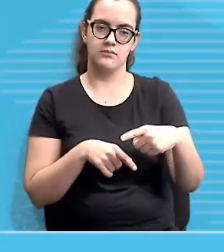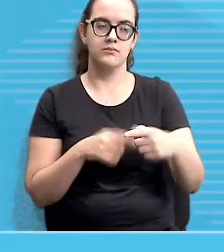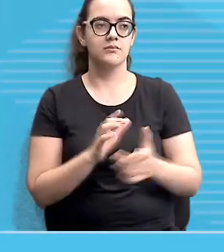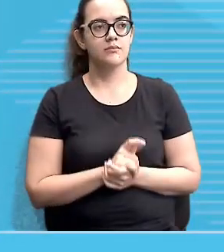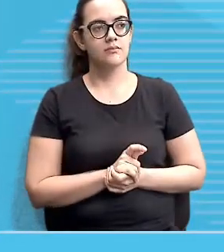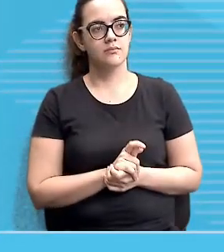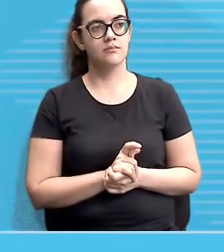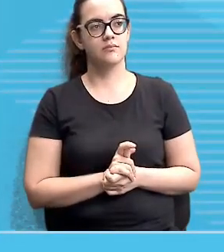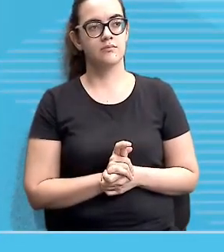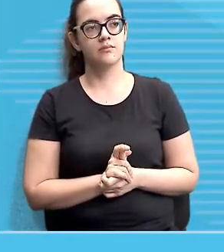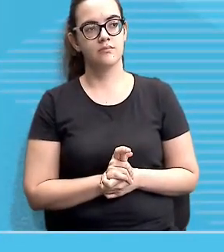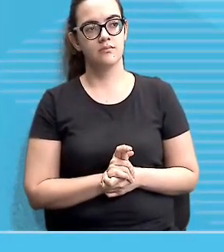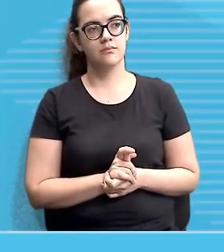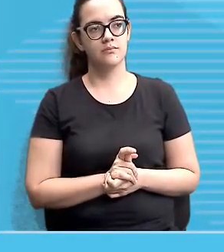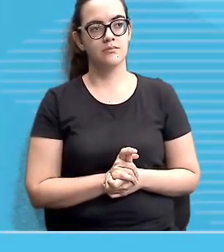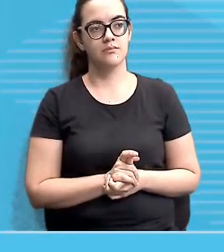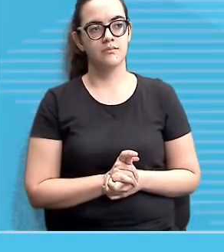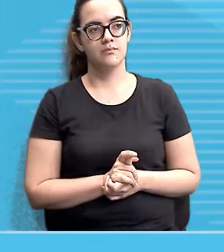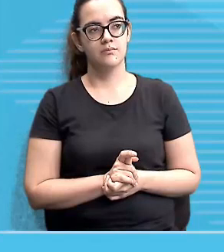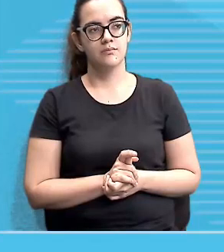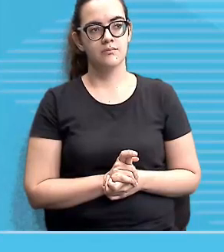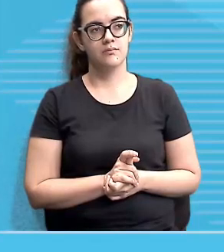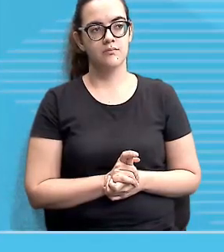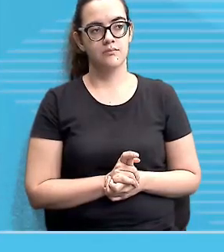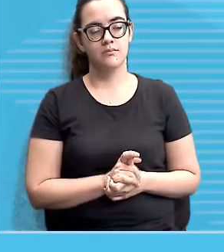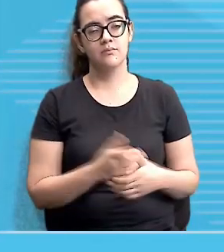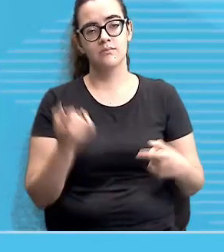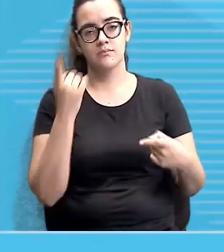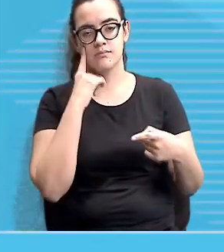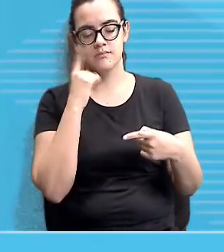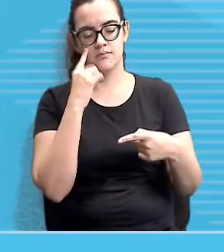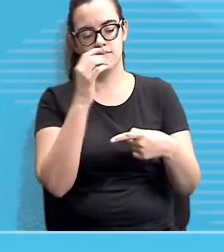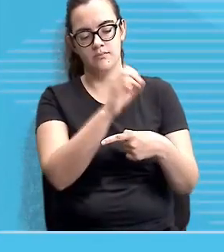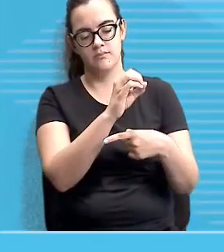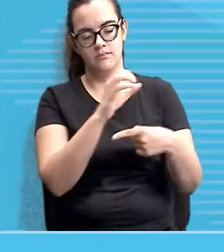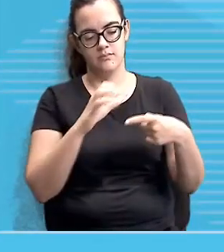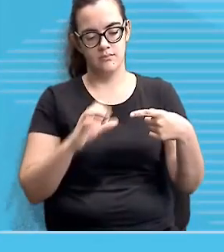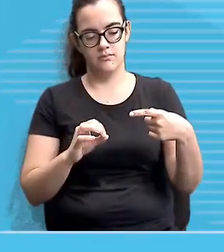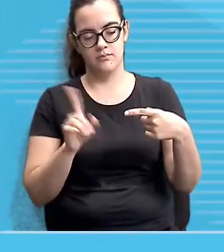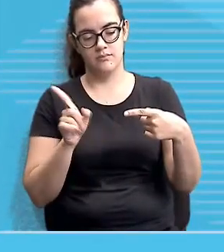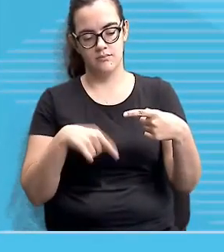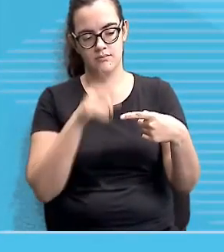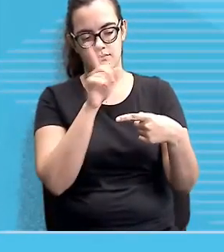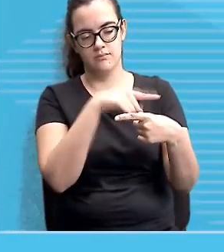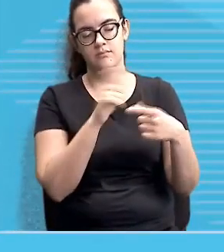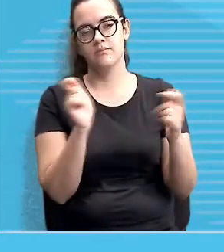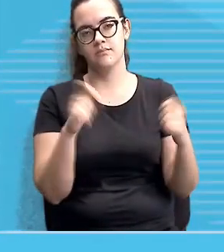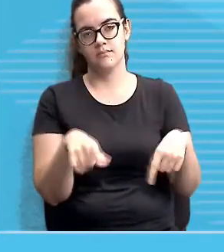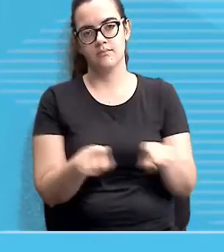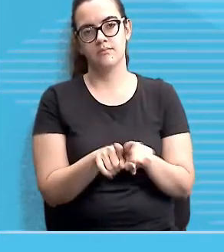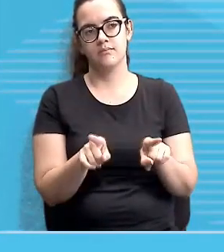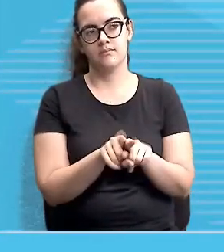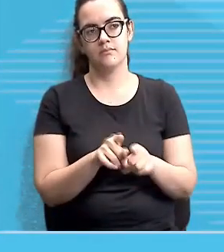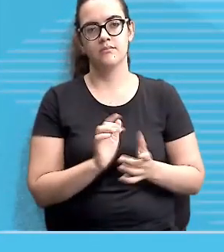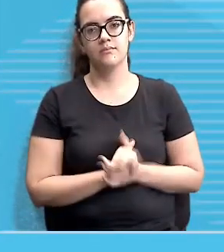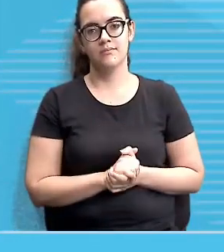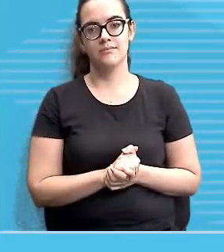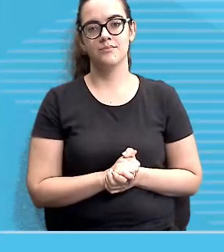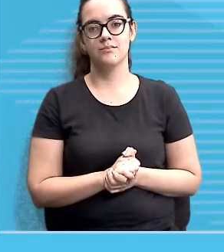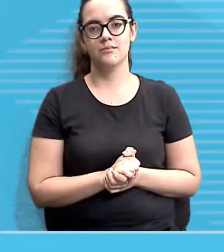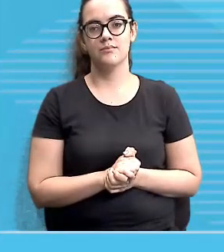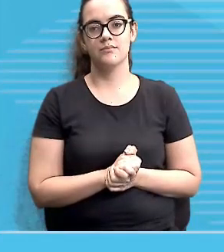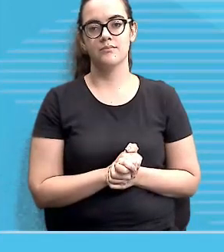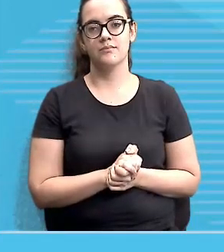a espécie zero que sobrou aqui no 50 eu posso cancelar para esse zero aqui do 10 correto